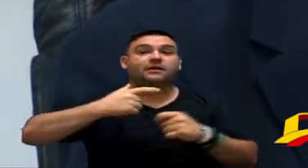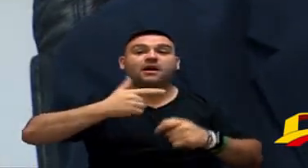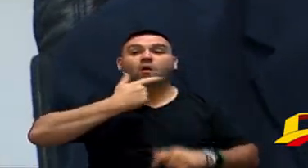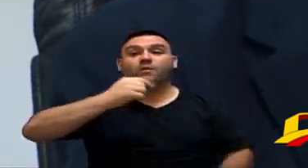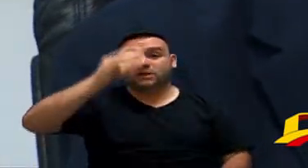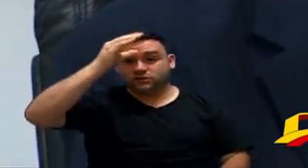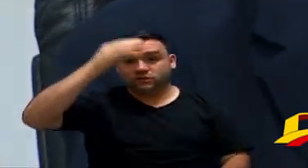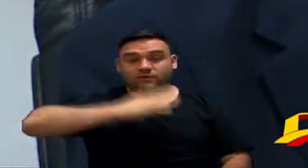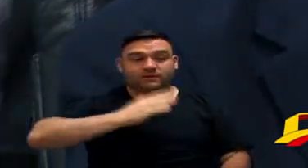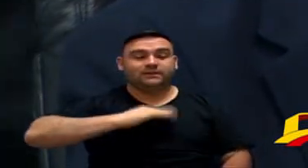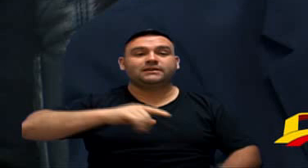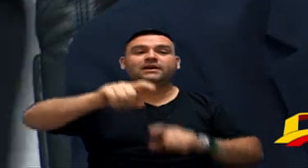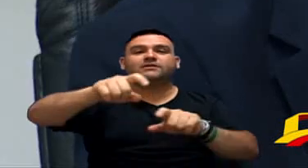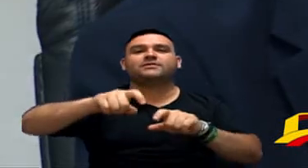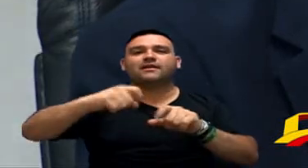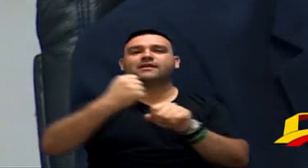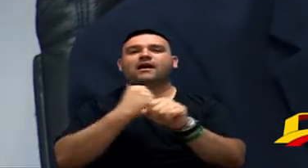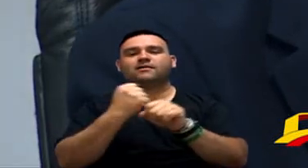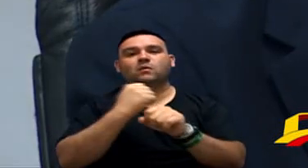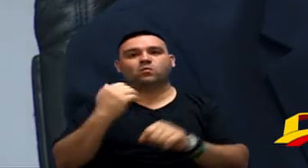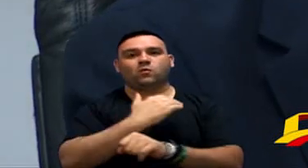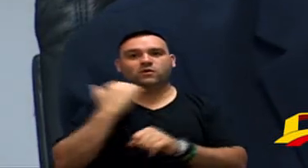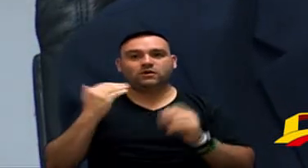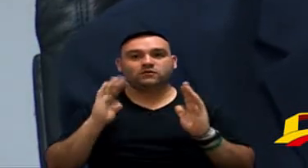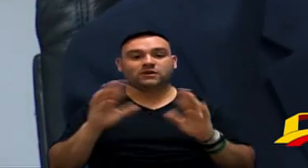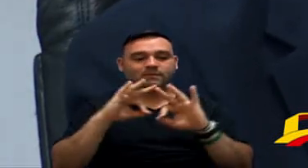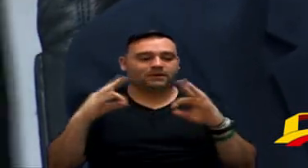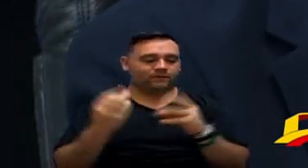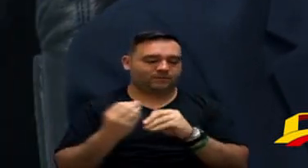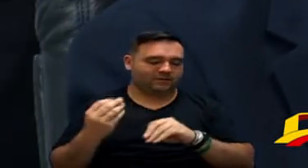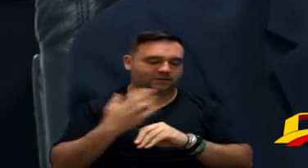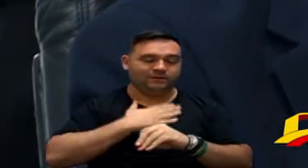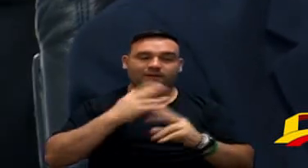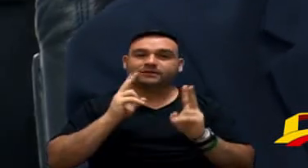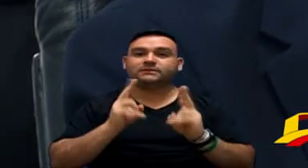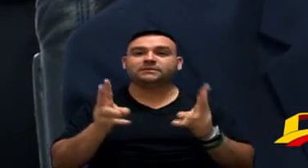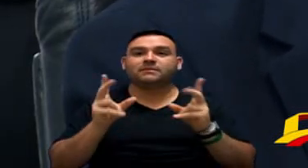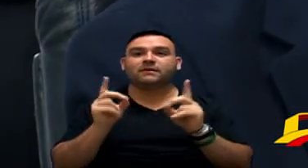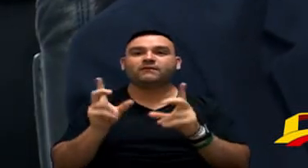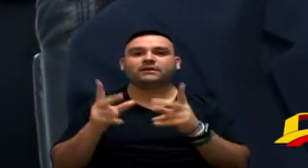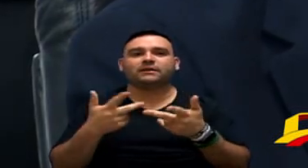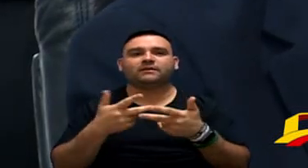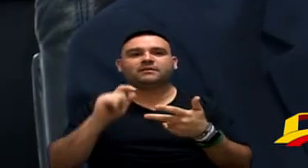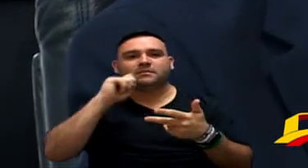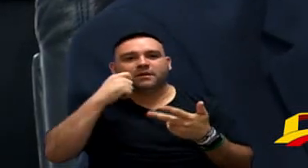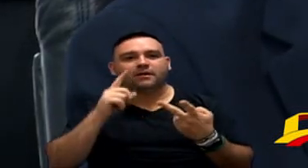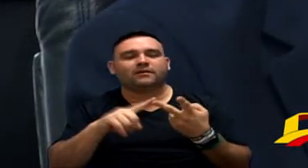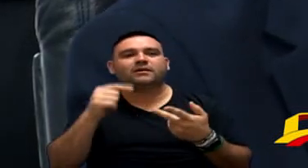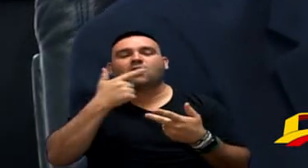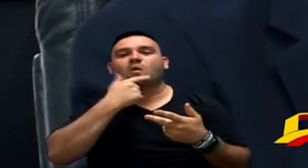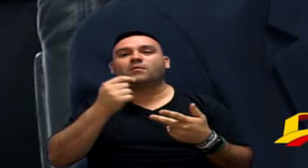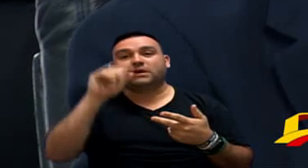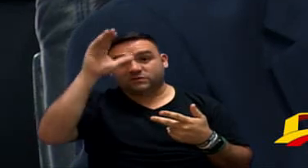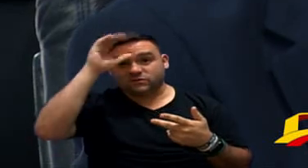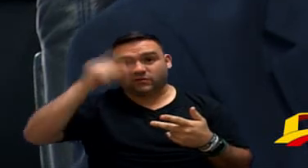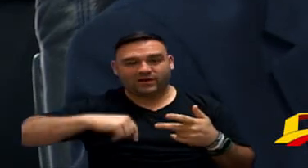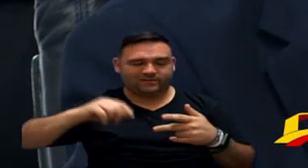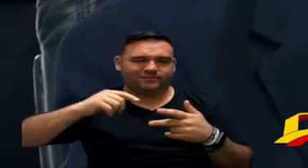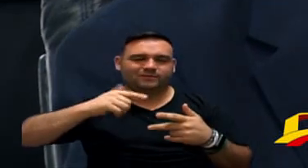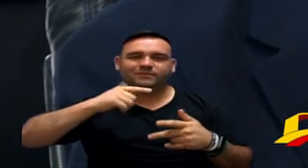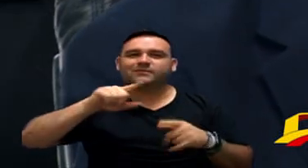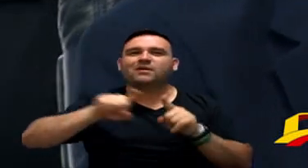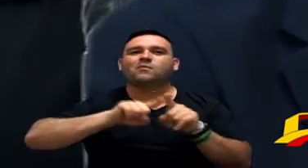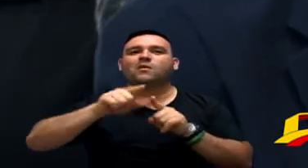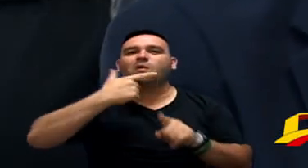claro anos hoje não é hoje é falecido mas a minha família a vida inteira vendeu o pão lá meu meu Tera padeiro é irmão do meu pai sabe